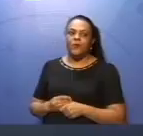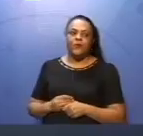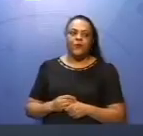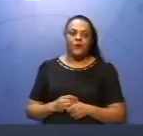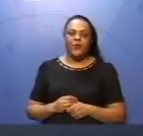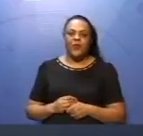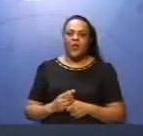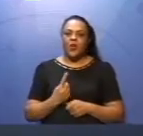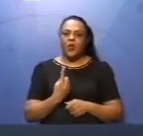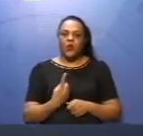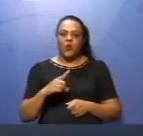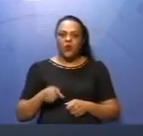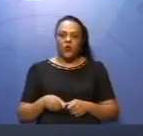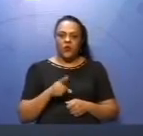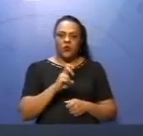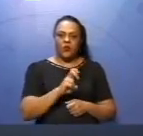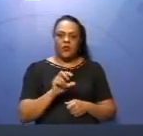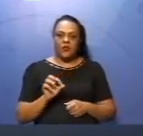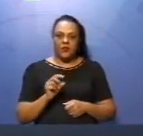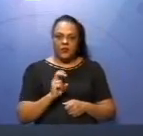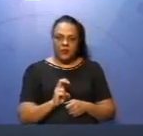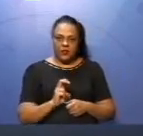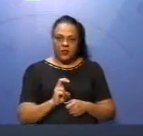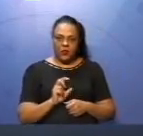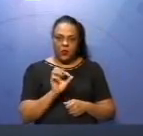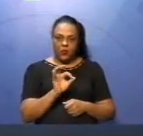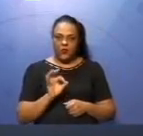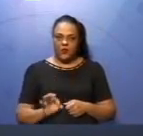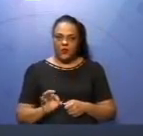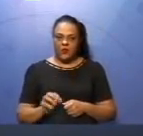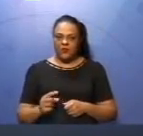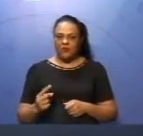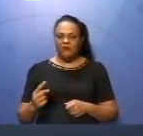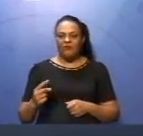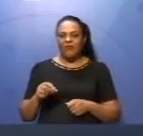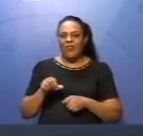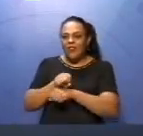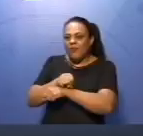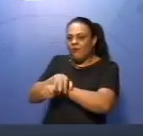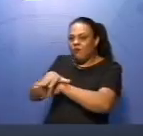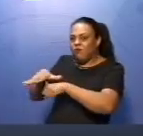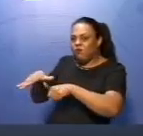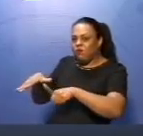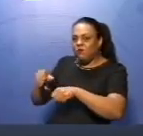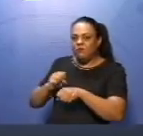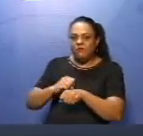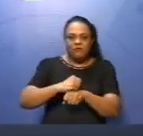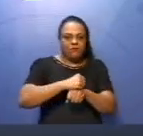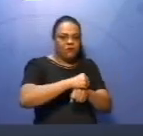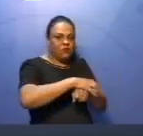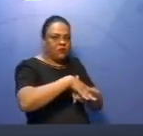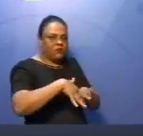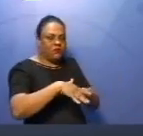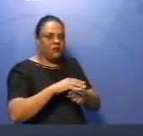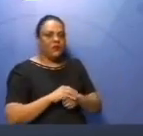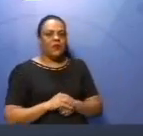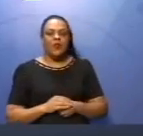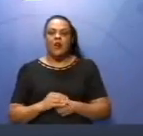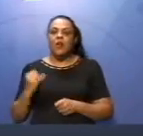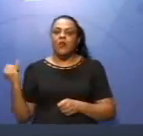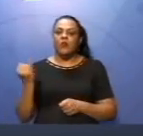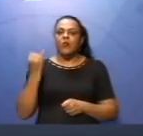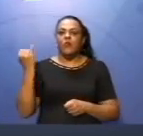de 1,5% da pessoa saudável ser contaminada. Então, é muito importante o uso